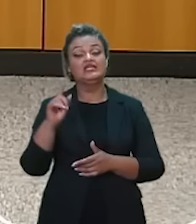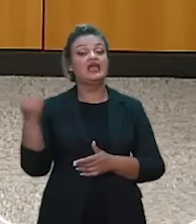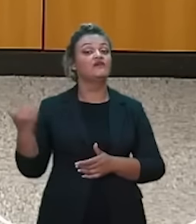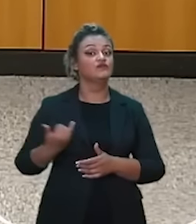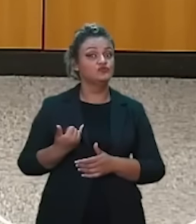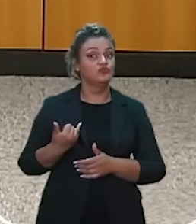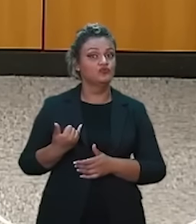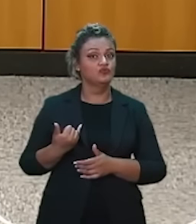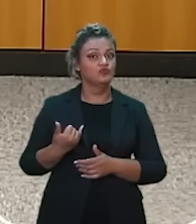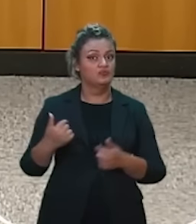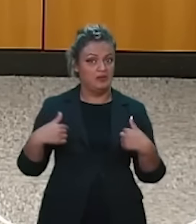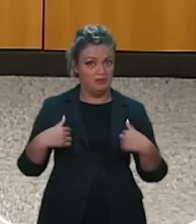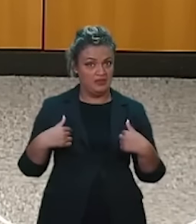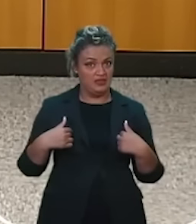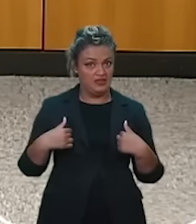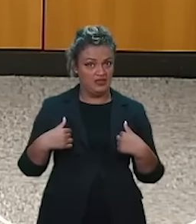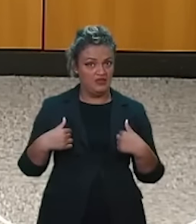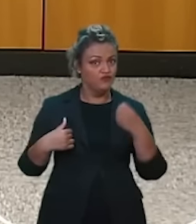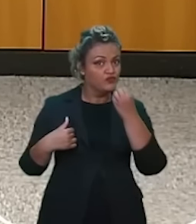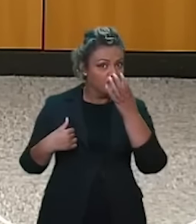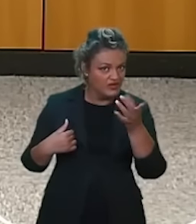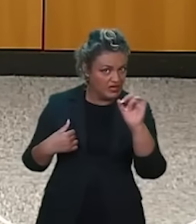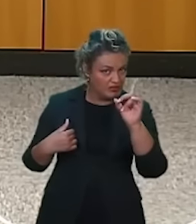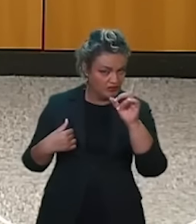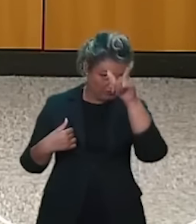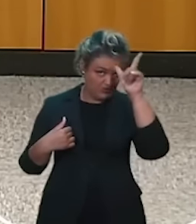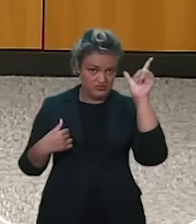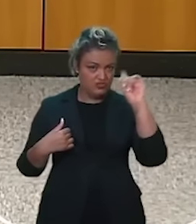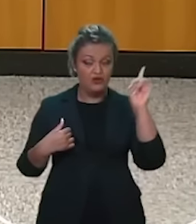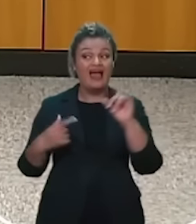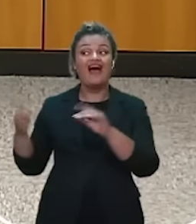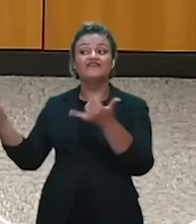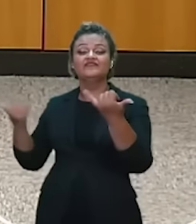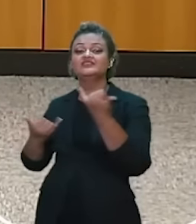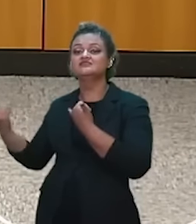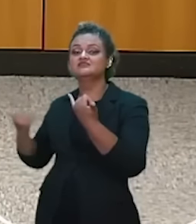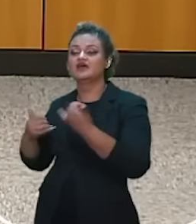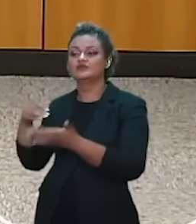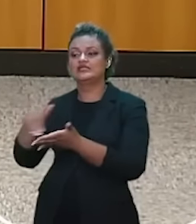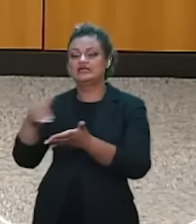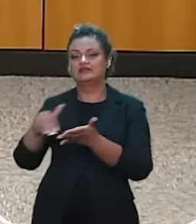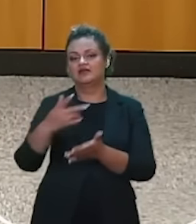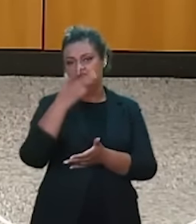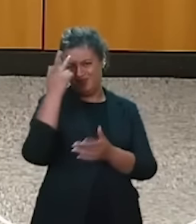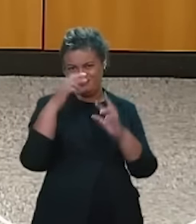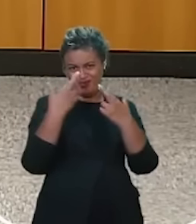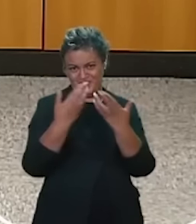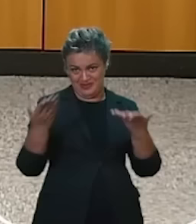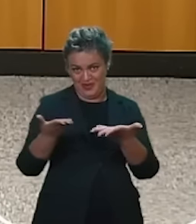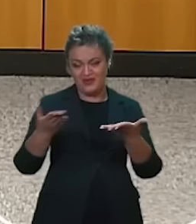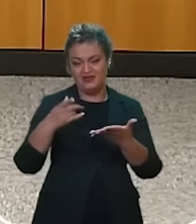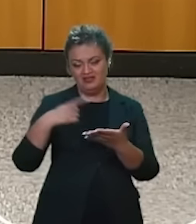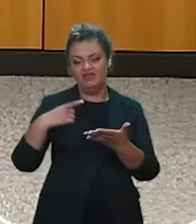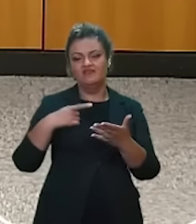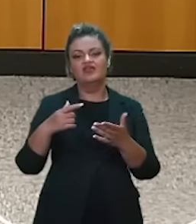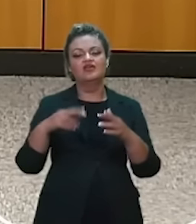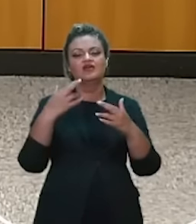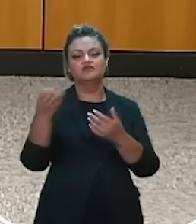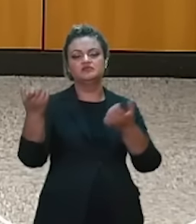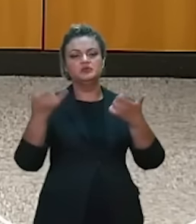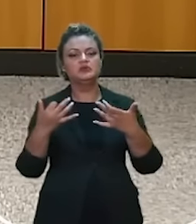friso não fomos nem eu nem o ministro Lewandowski is foram narrativas que cada secretário cada secretária apresentou o ministro